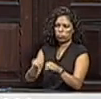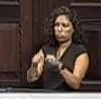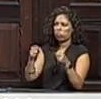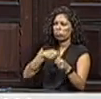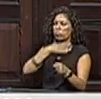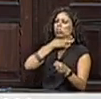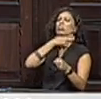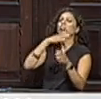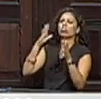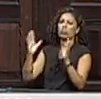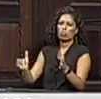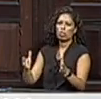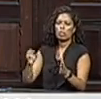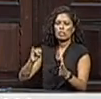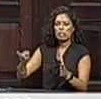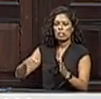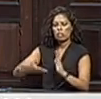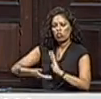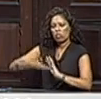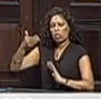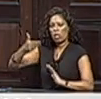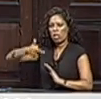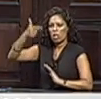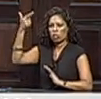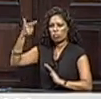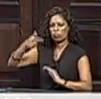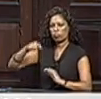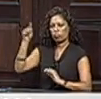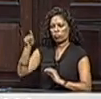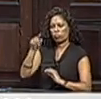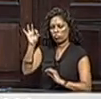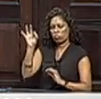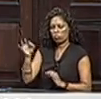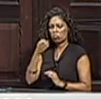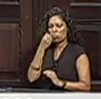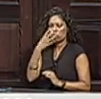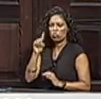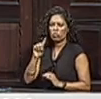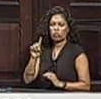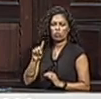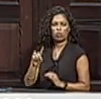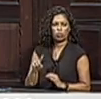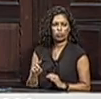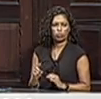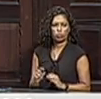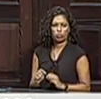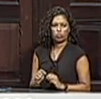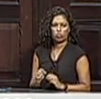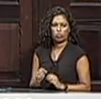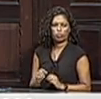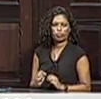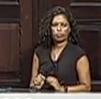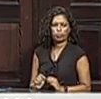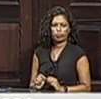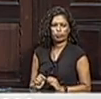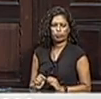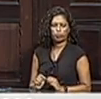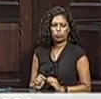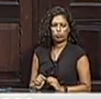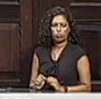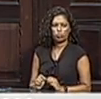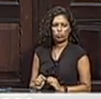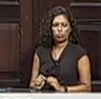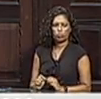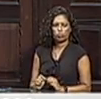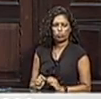de, aumentando para 5%, dar um fôlego à economia. Isso é muito importante concluir, para a por favor. economia, para a recuperação do Estado do Rio de Janeiro